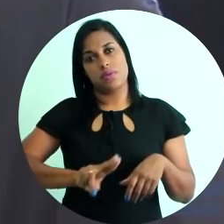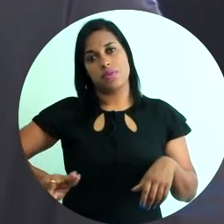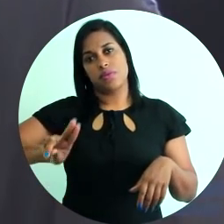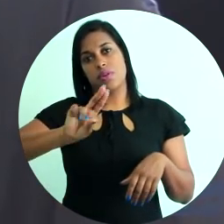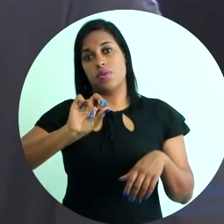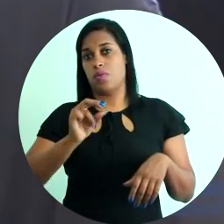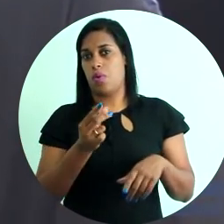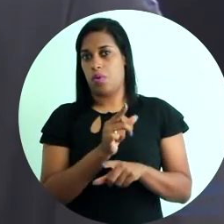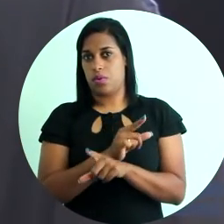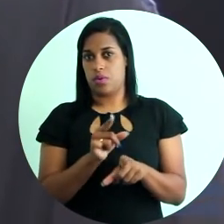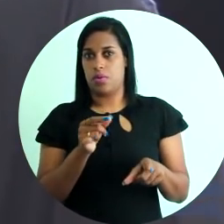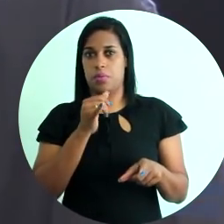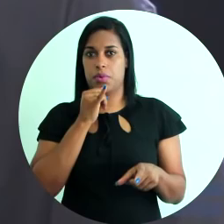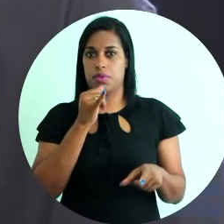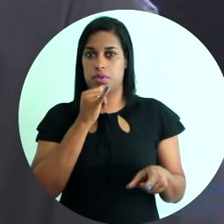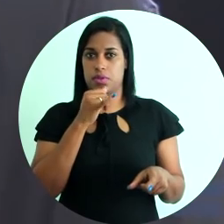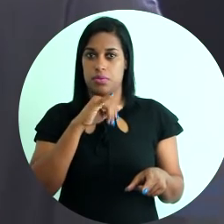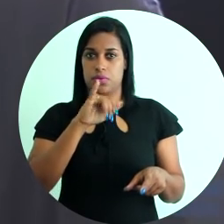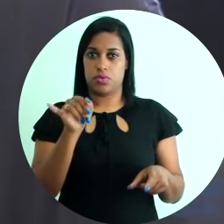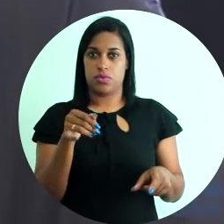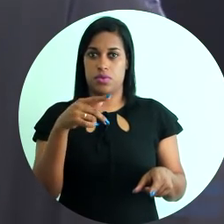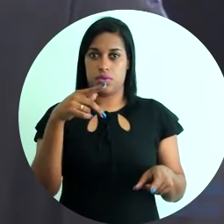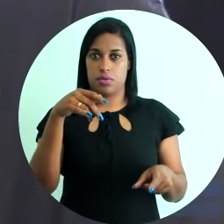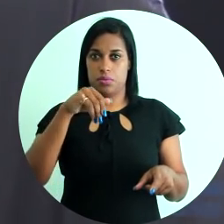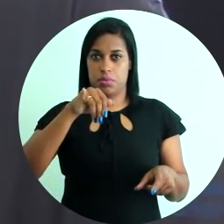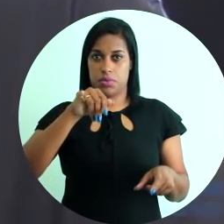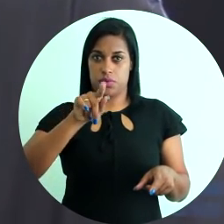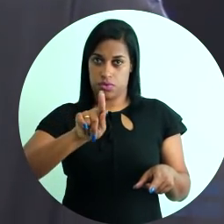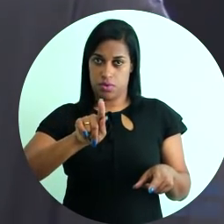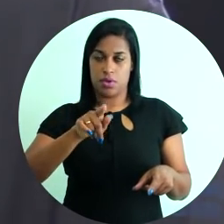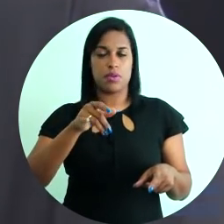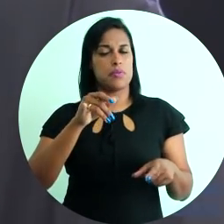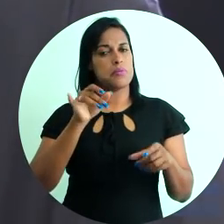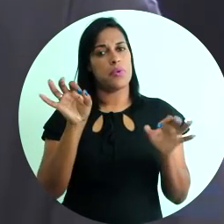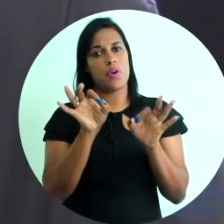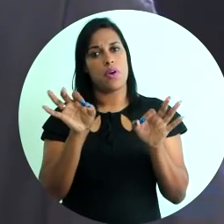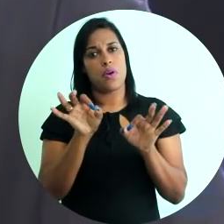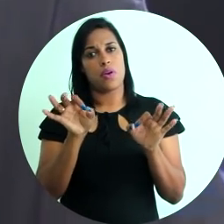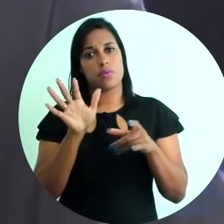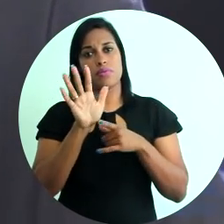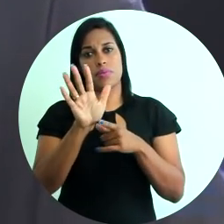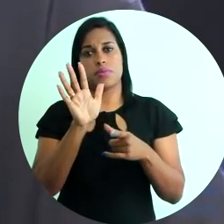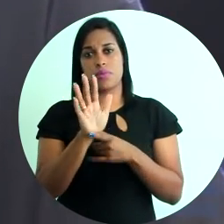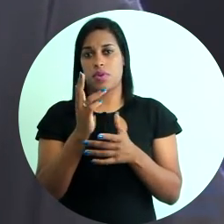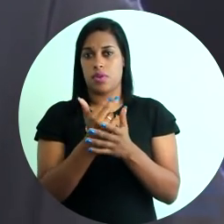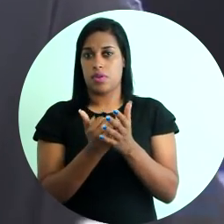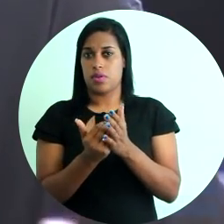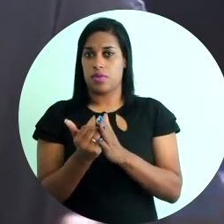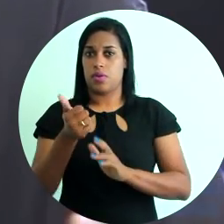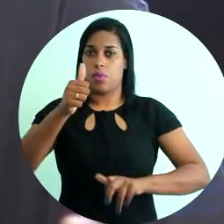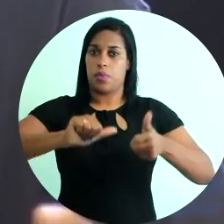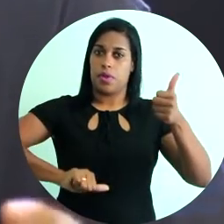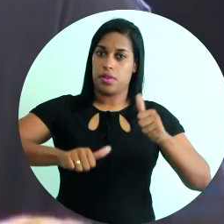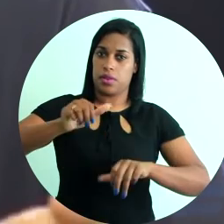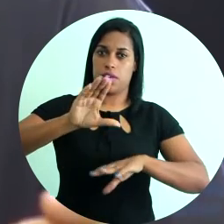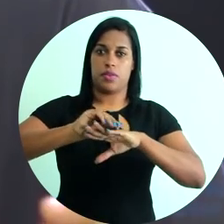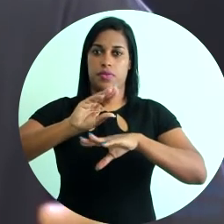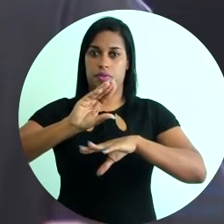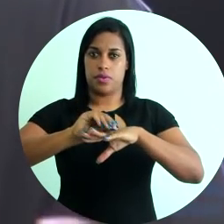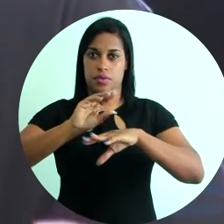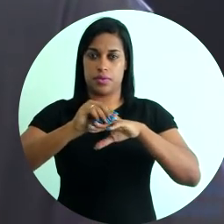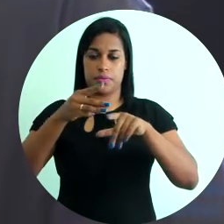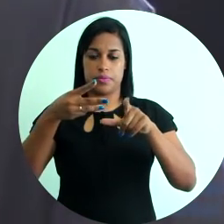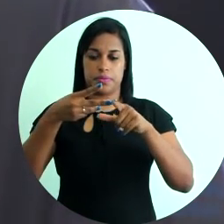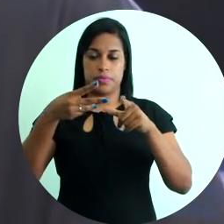não. Por exemplo, arquivos JPG são excelentes para exibir imagens com qualidade fotográfica.